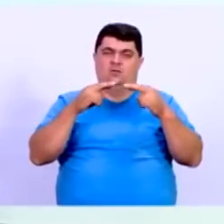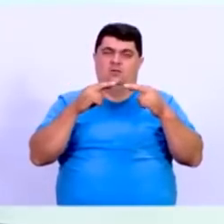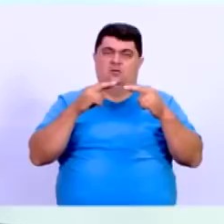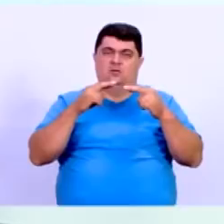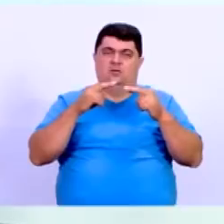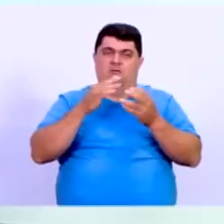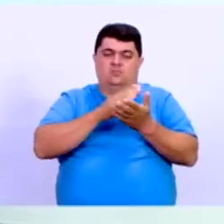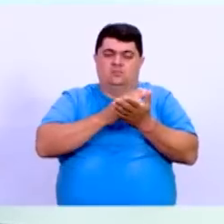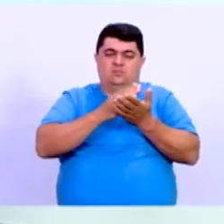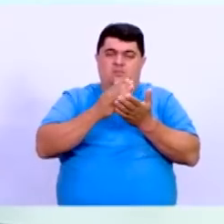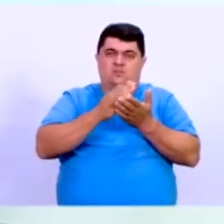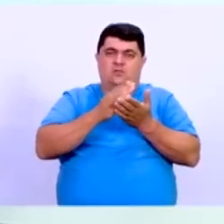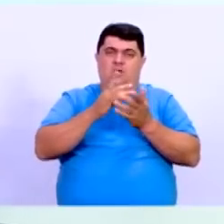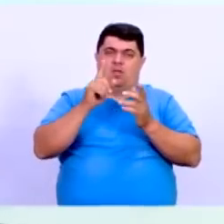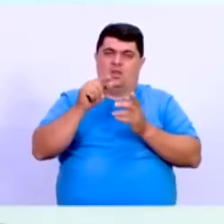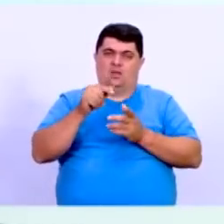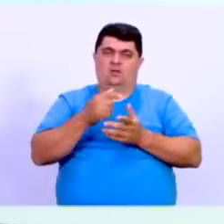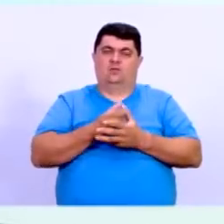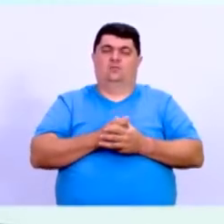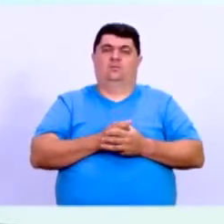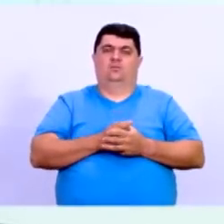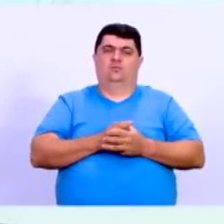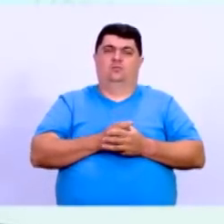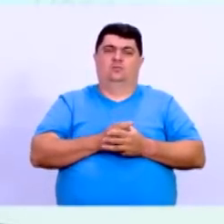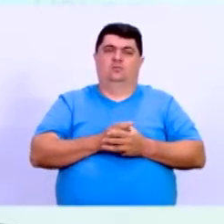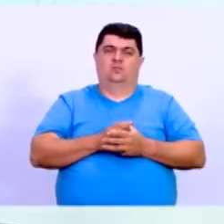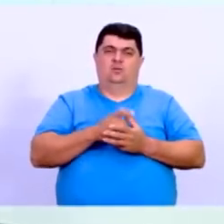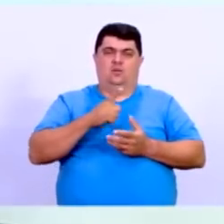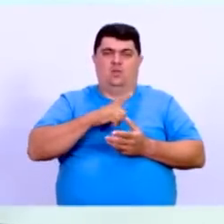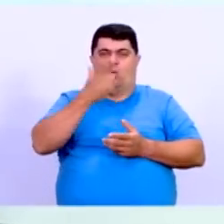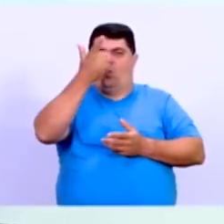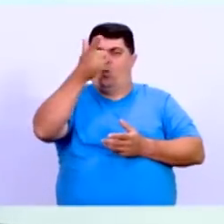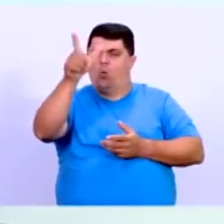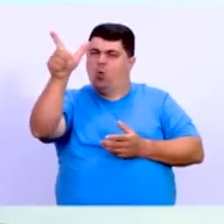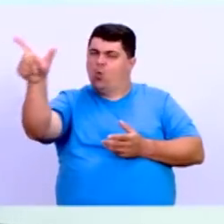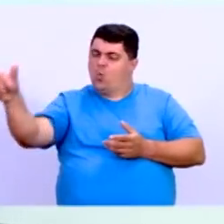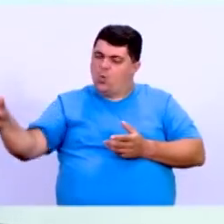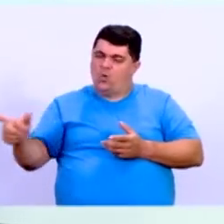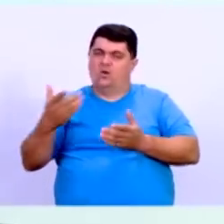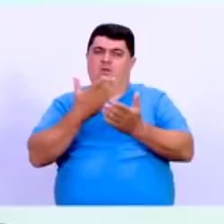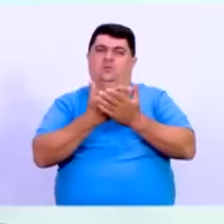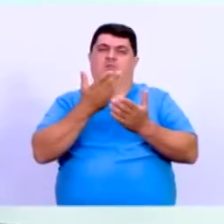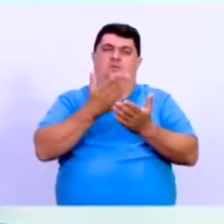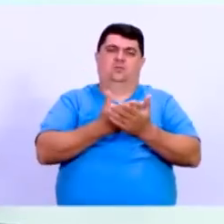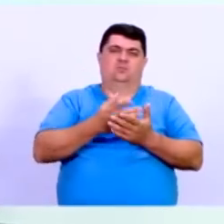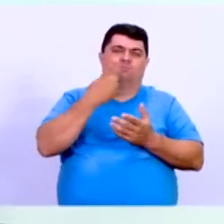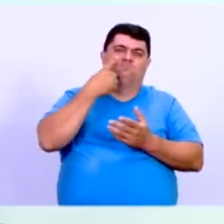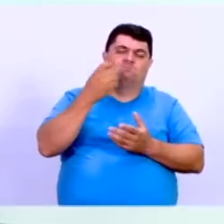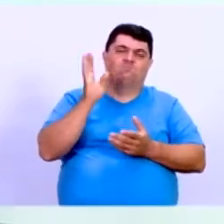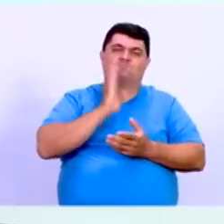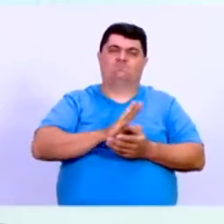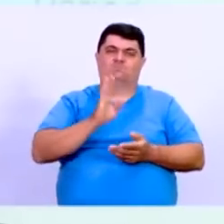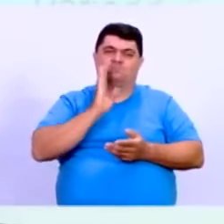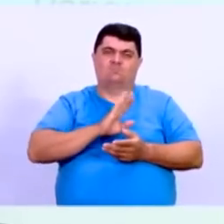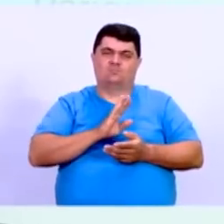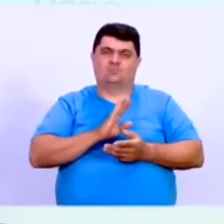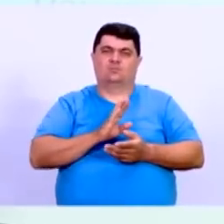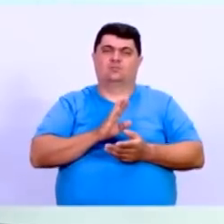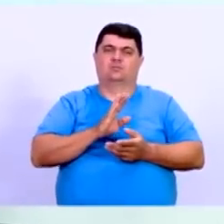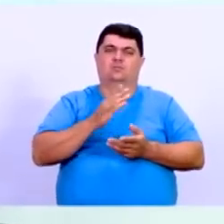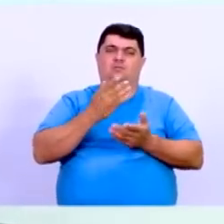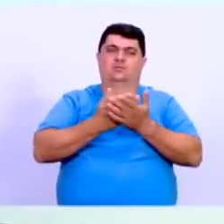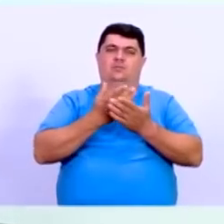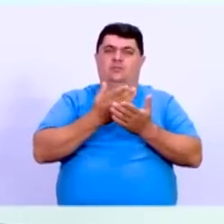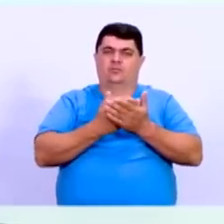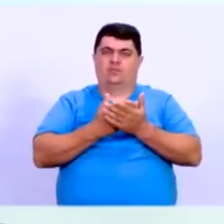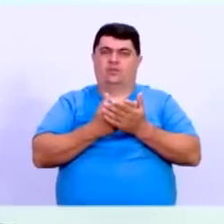a introdução de redes é essa, tá? Vamos ter outras aulas aí muito interessantes, como a gente mencionou aqui a aula